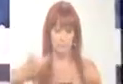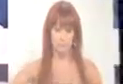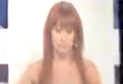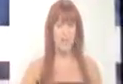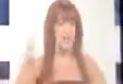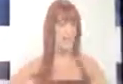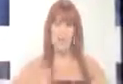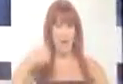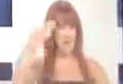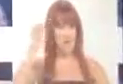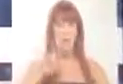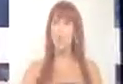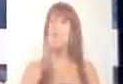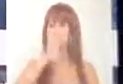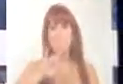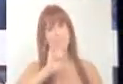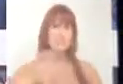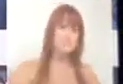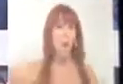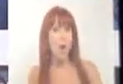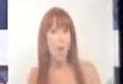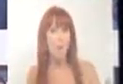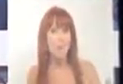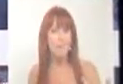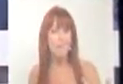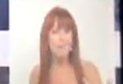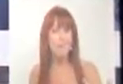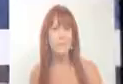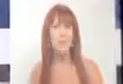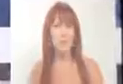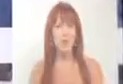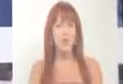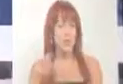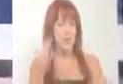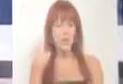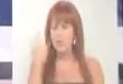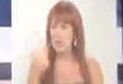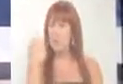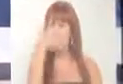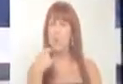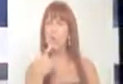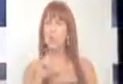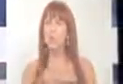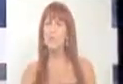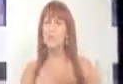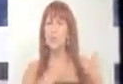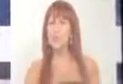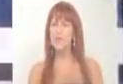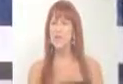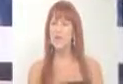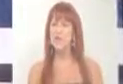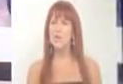previsto, para que seja execuível. E até reconheço que há uma figura das chamadas competências